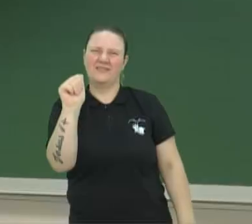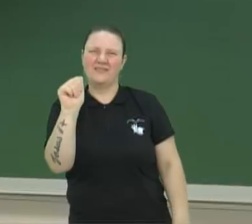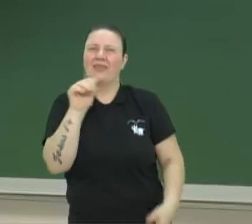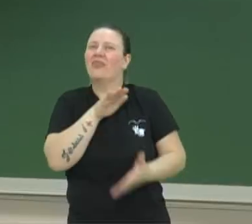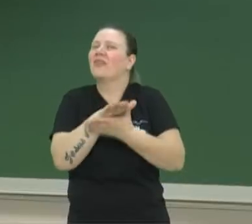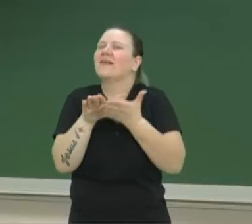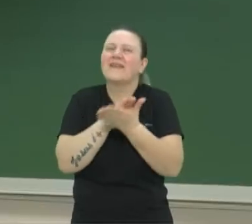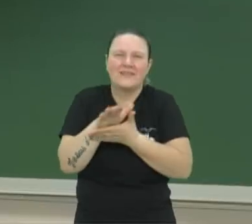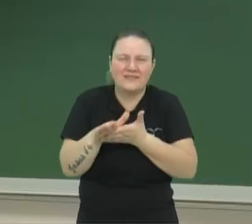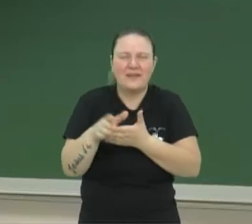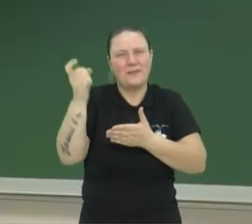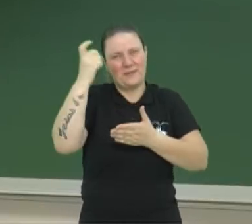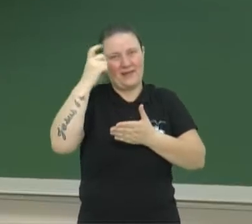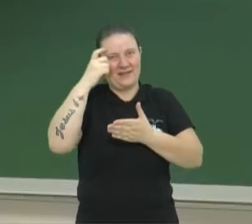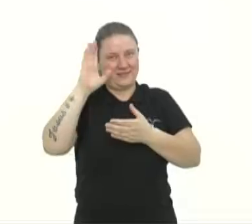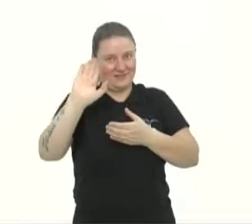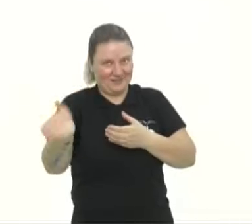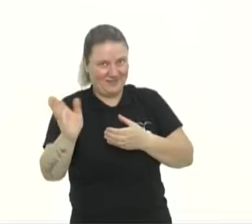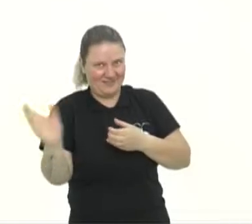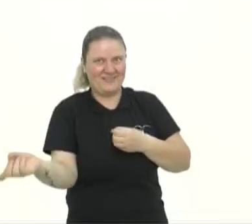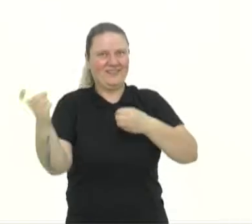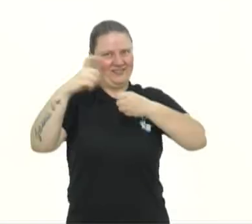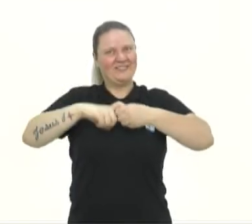expressões? Pense um pouquinho e já voltamos.